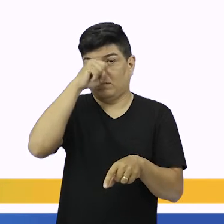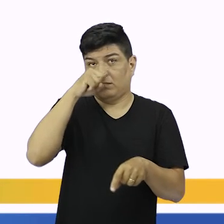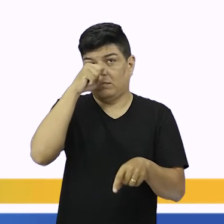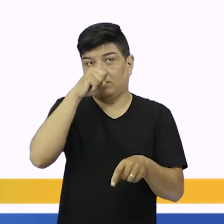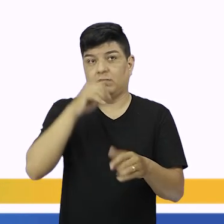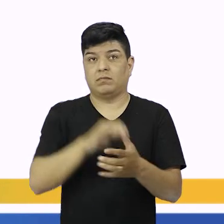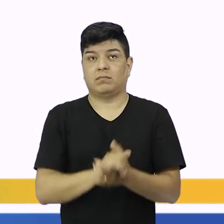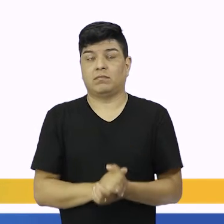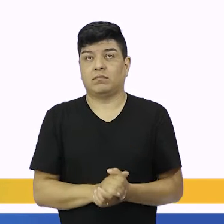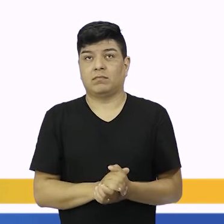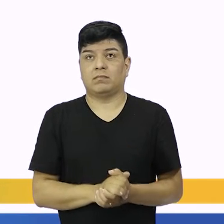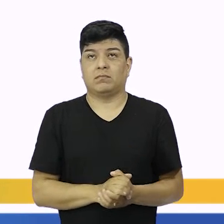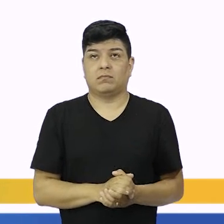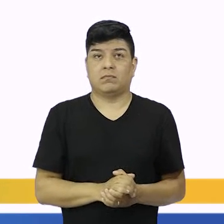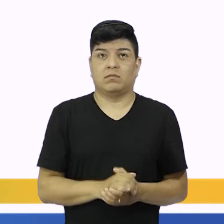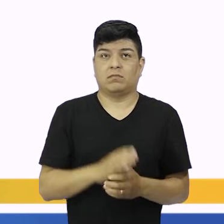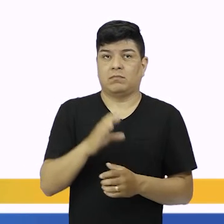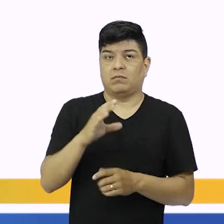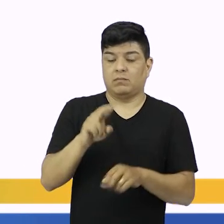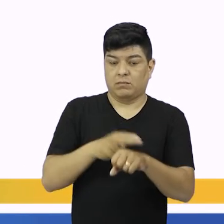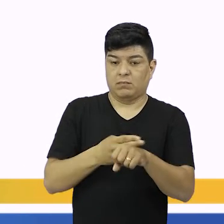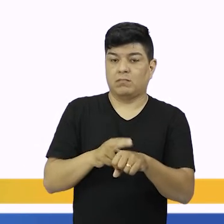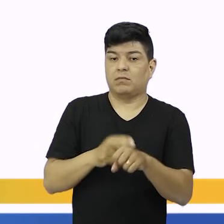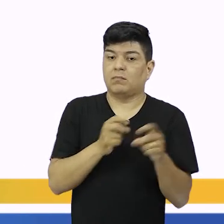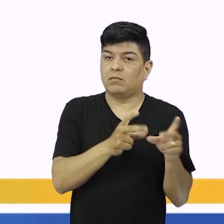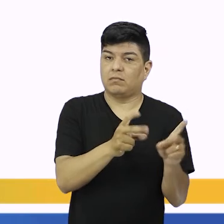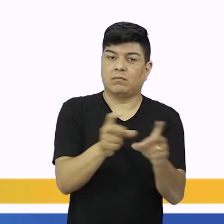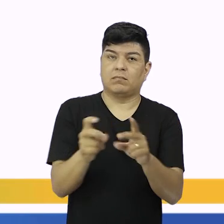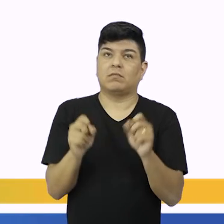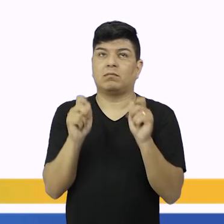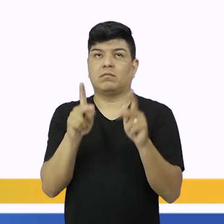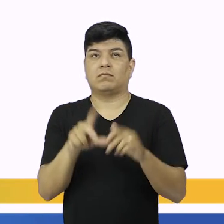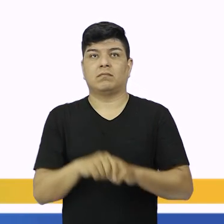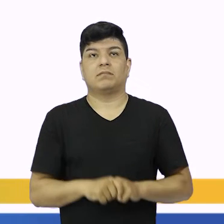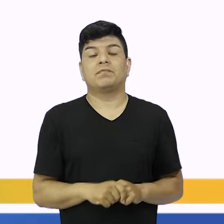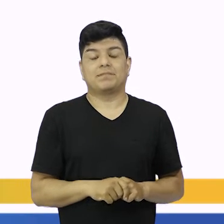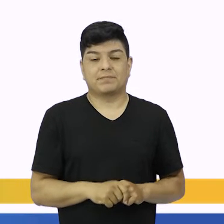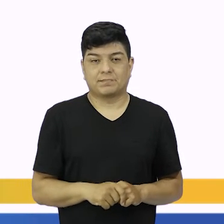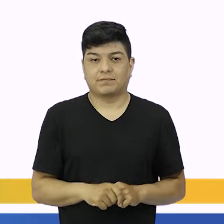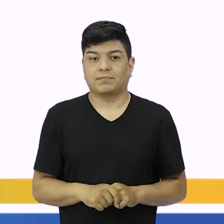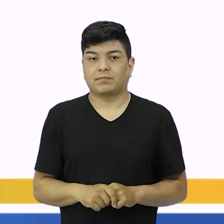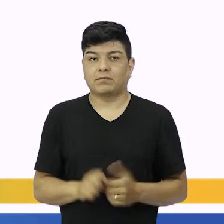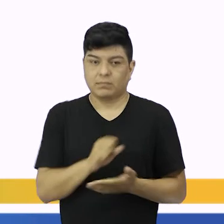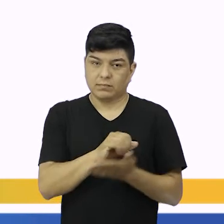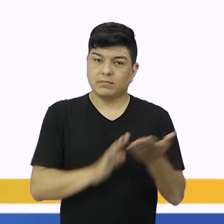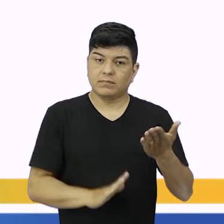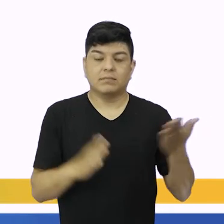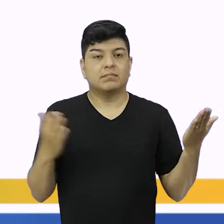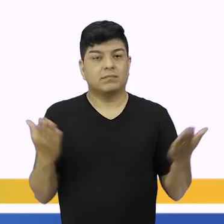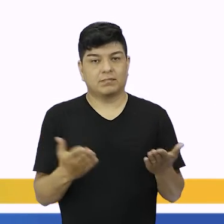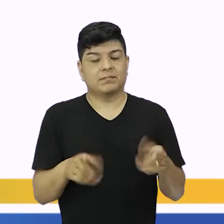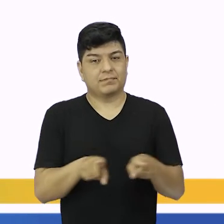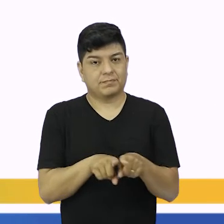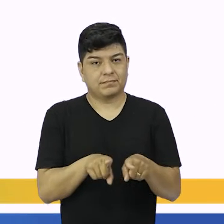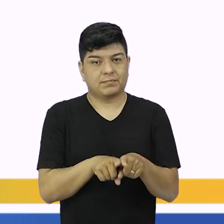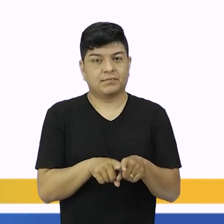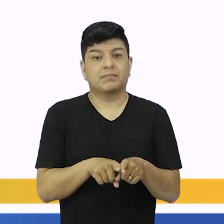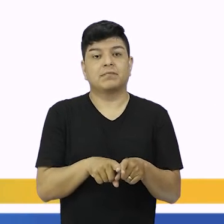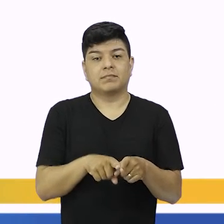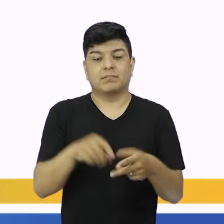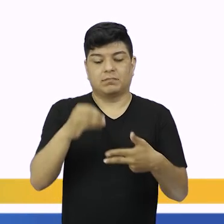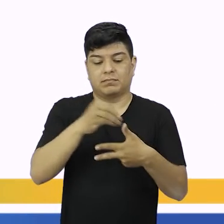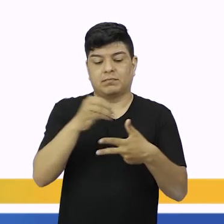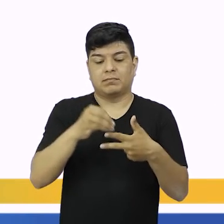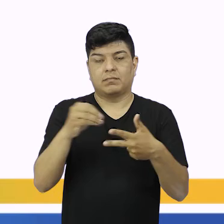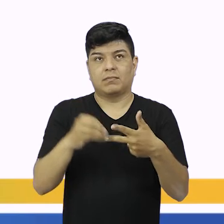Como quando se fala de cacau, a exportação aí desse produto, ok? Pessoal, então vamos para o nosso exercitando também aí uma questão do